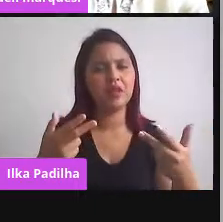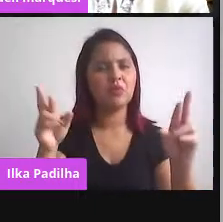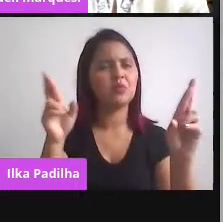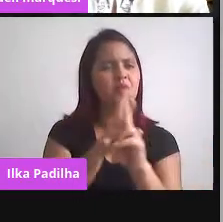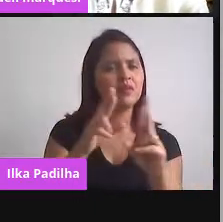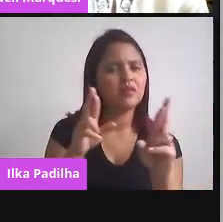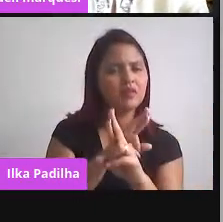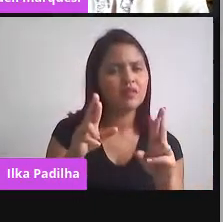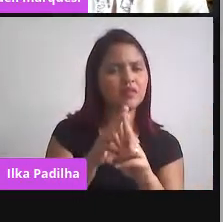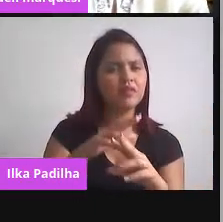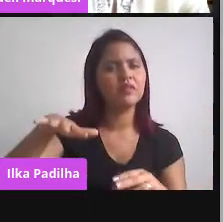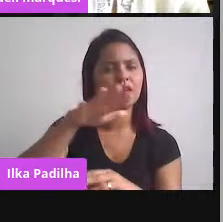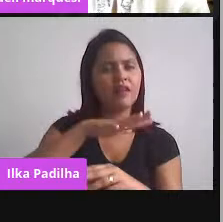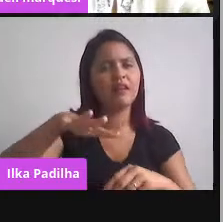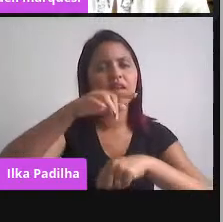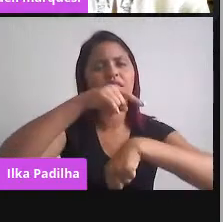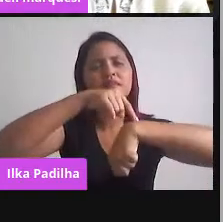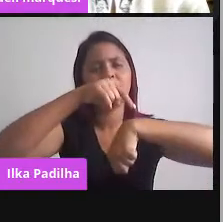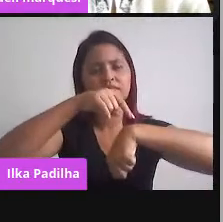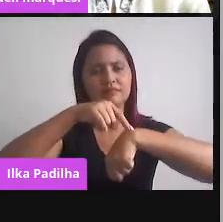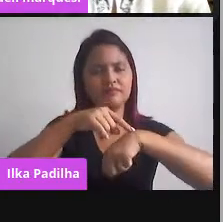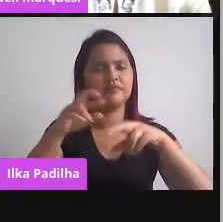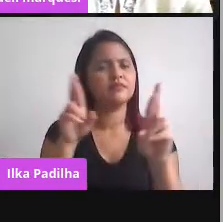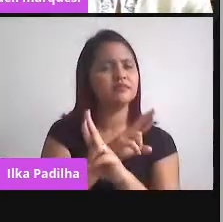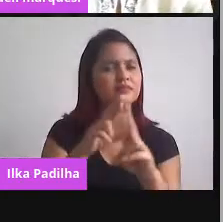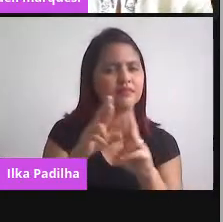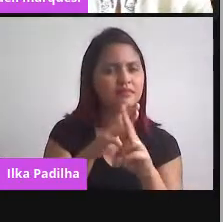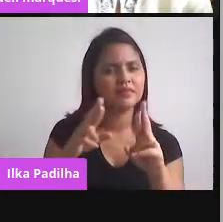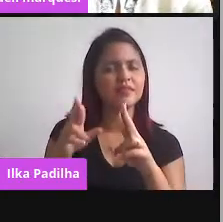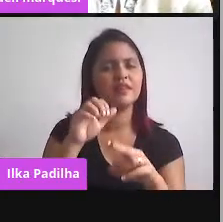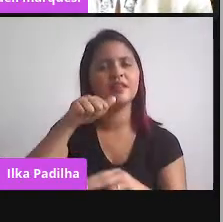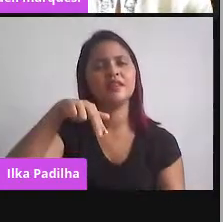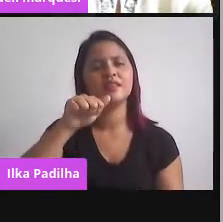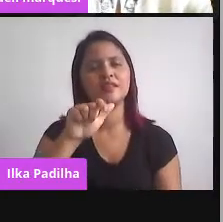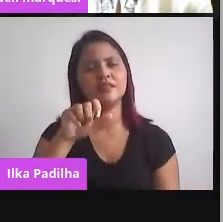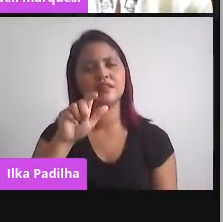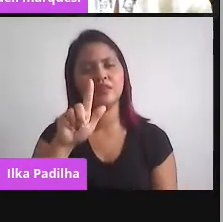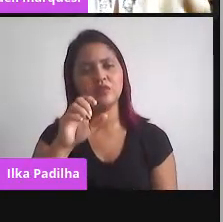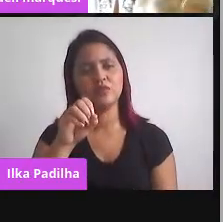relação, situação temporal, relação de analogia, né,